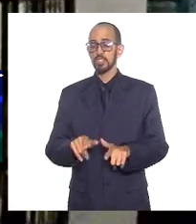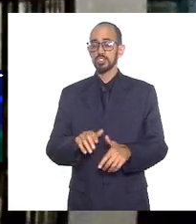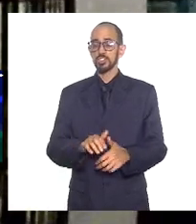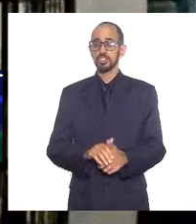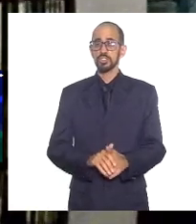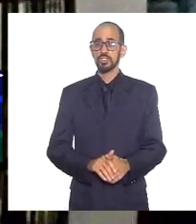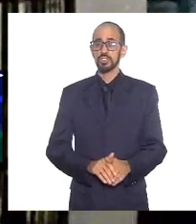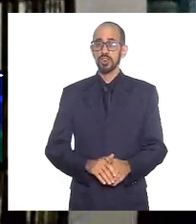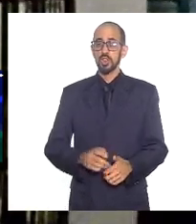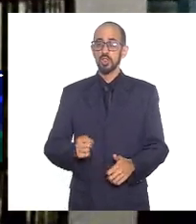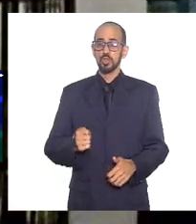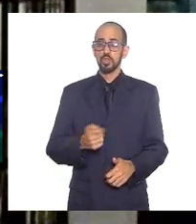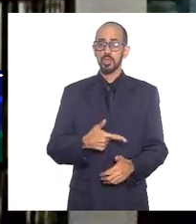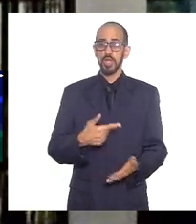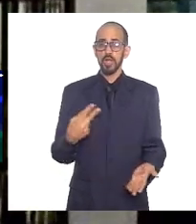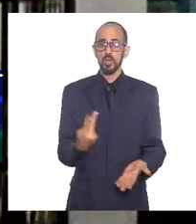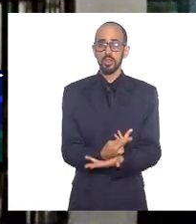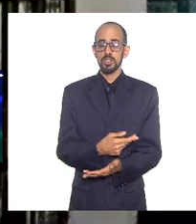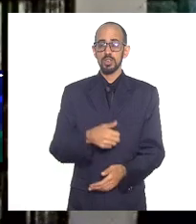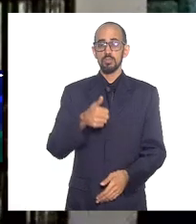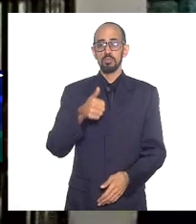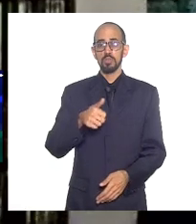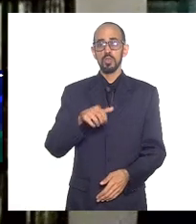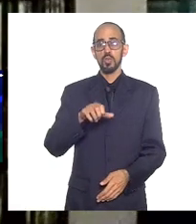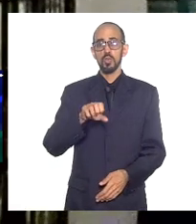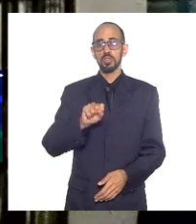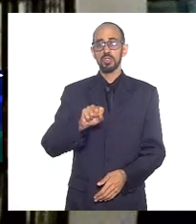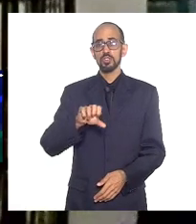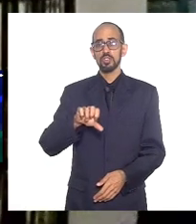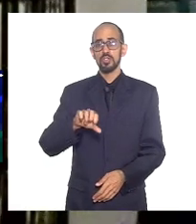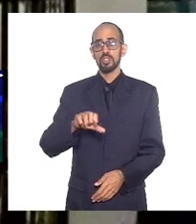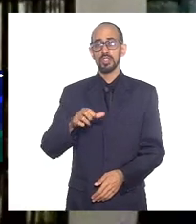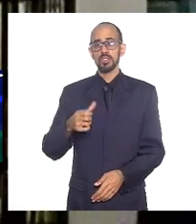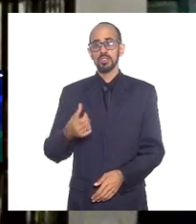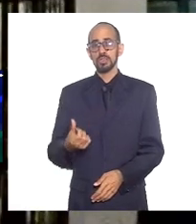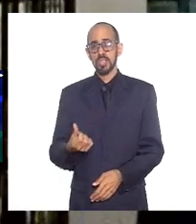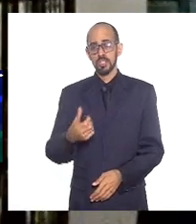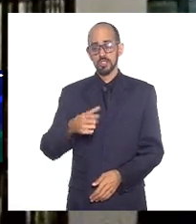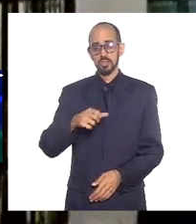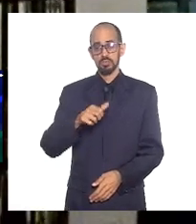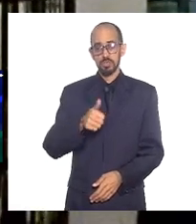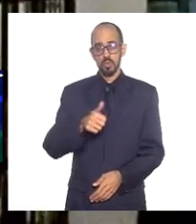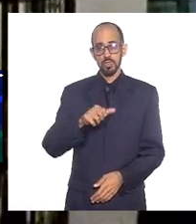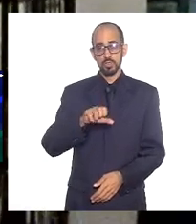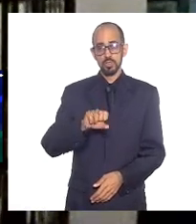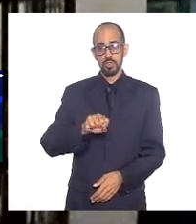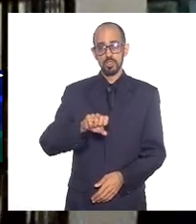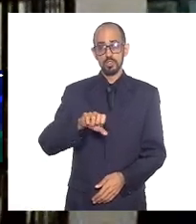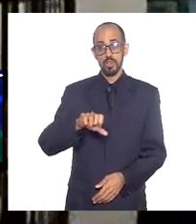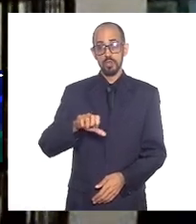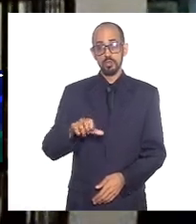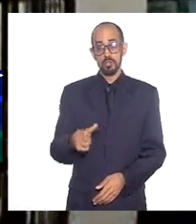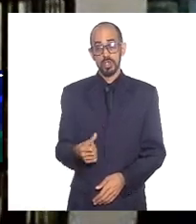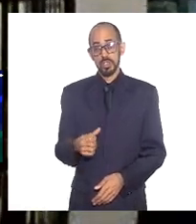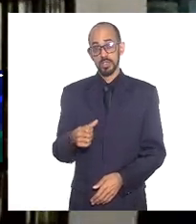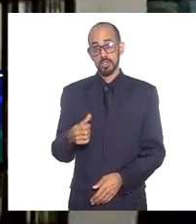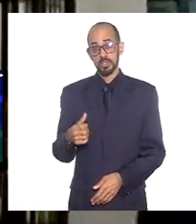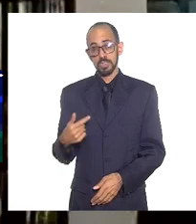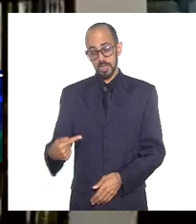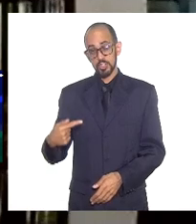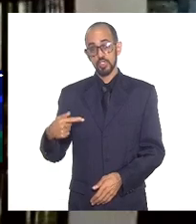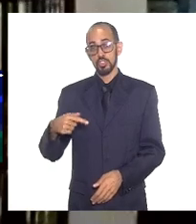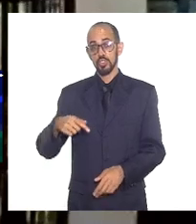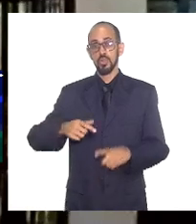do que aconteceu em 1896, 1897, com a história de